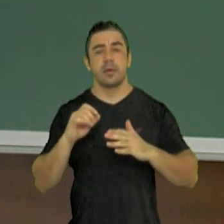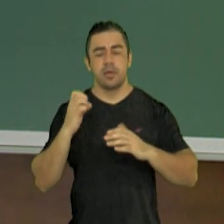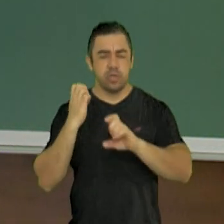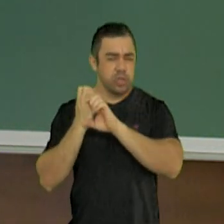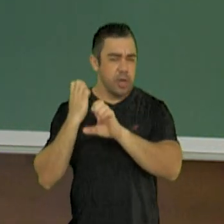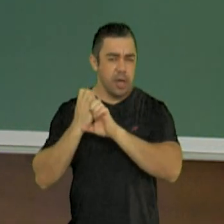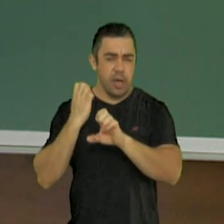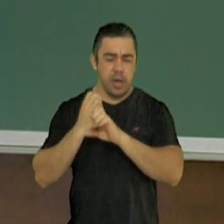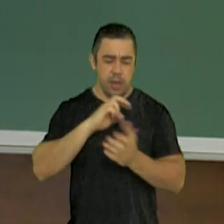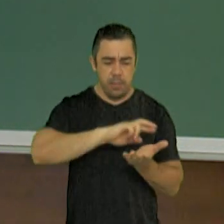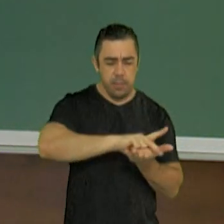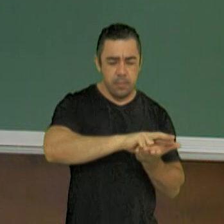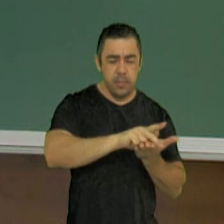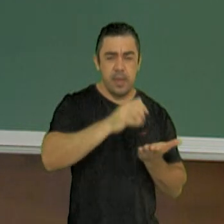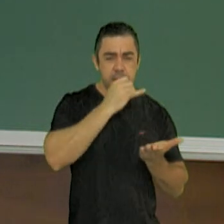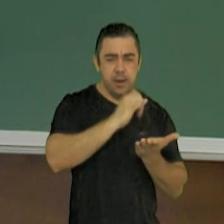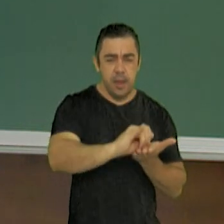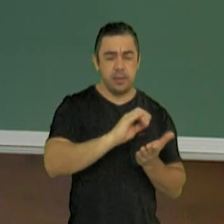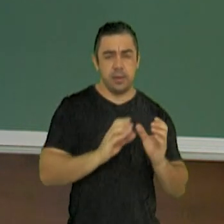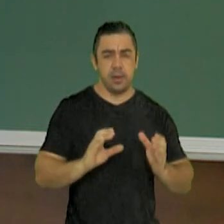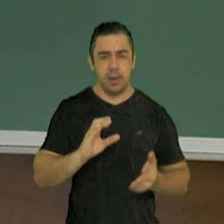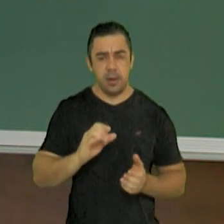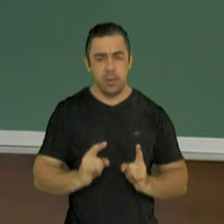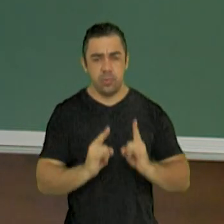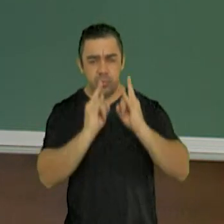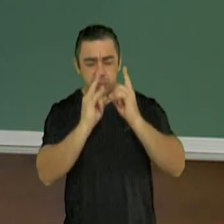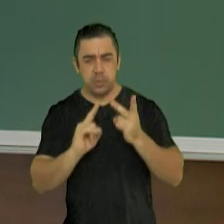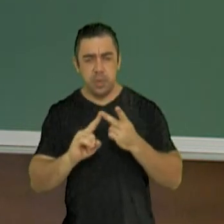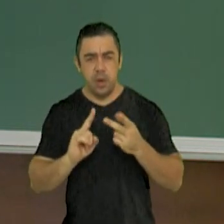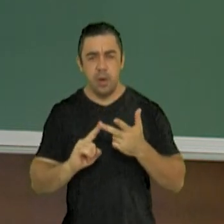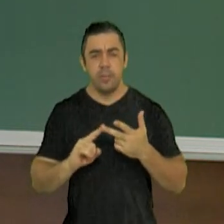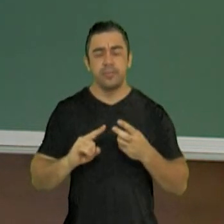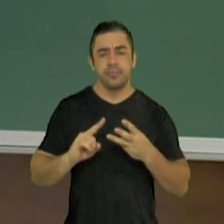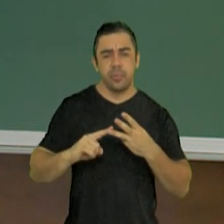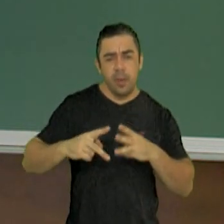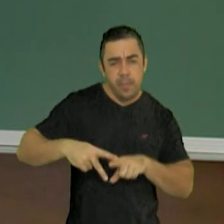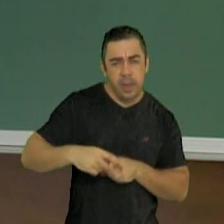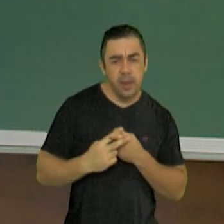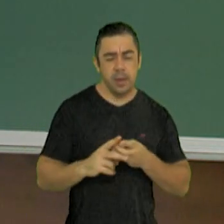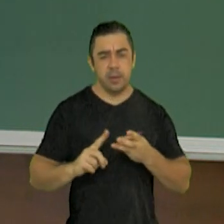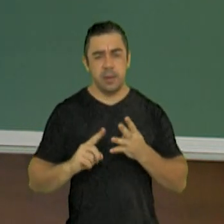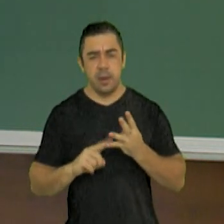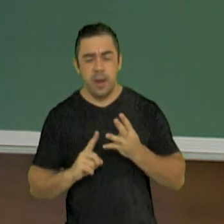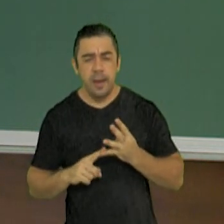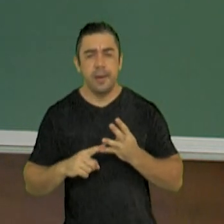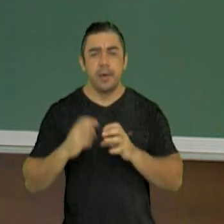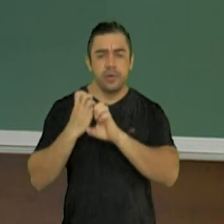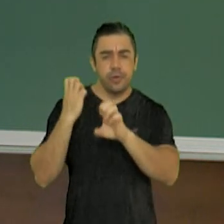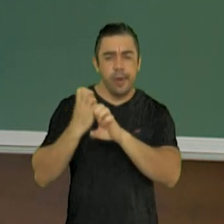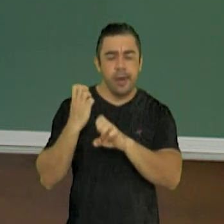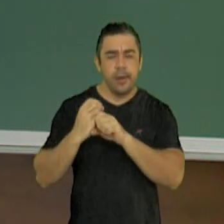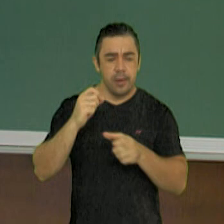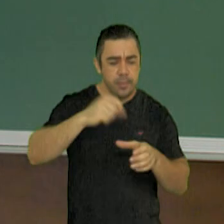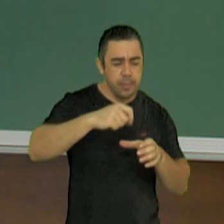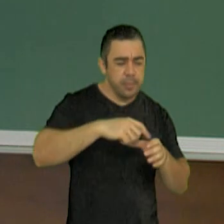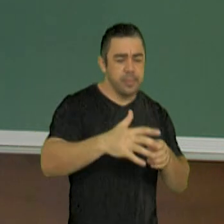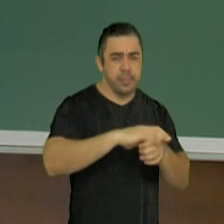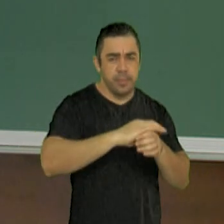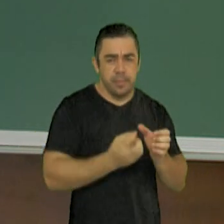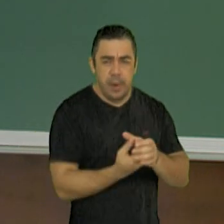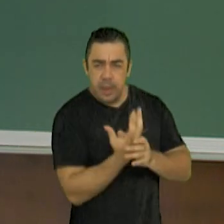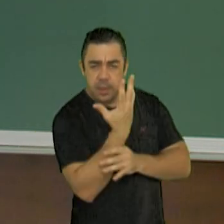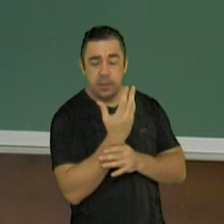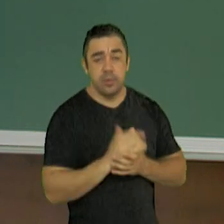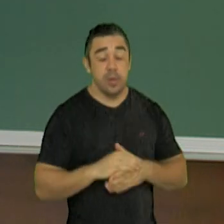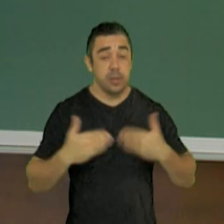mecânica, elétrica, eletrotécnica, técnicas de agricultura. Então os japoneses têm um desenvolvimento